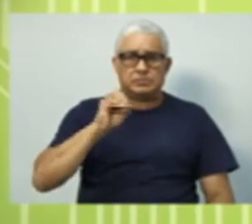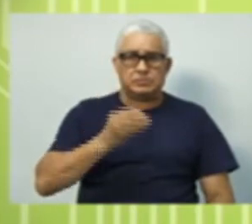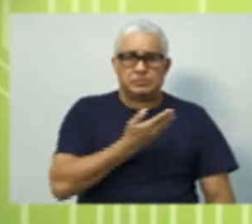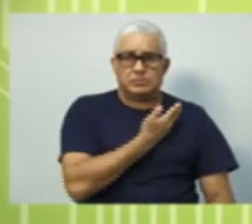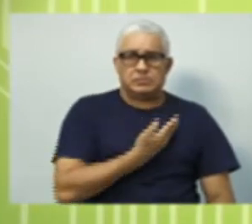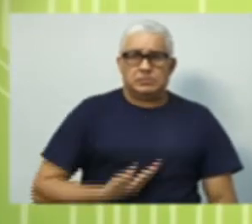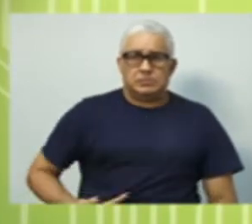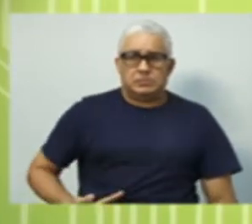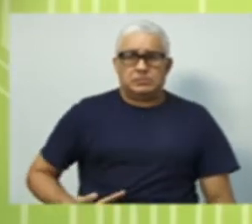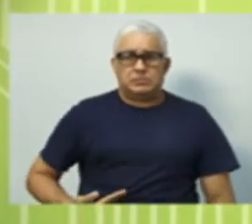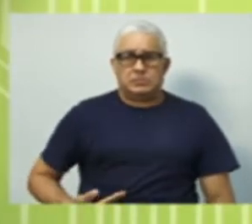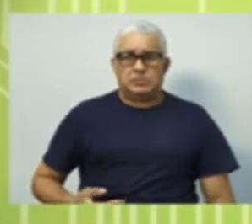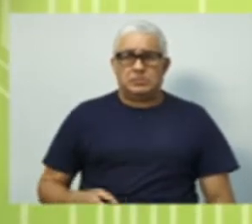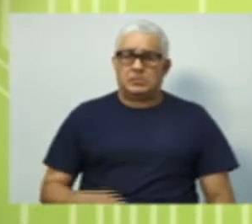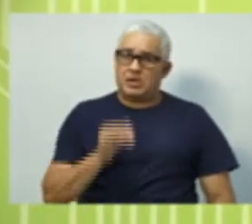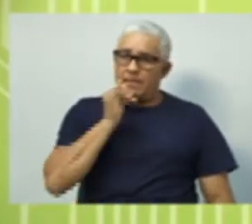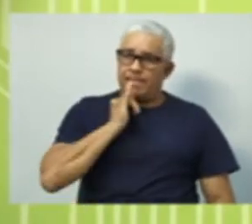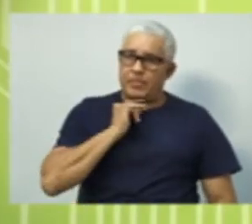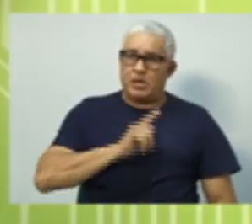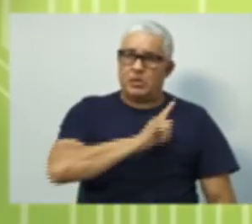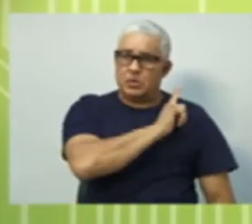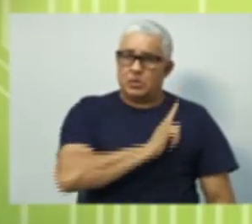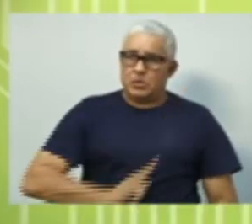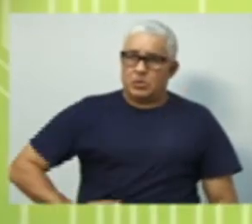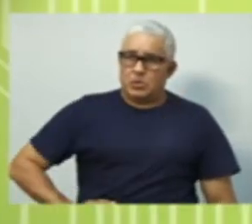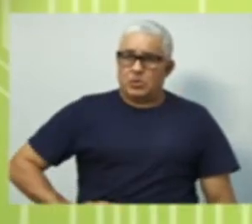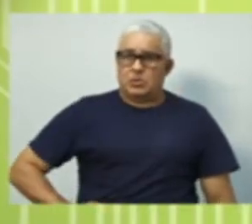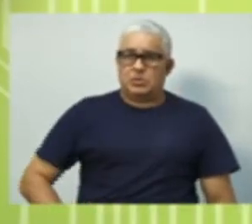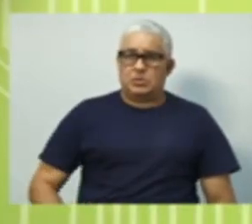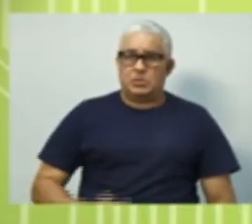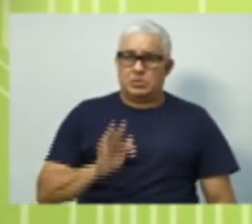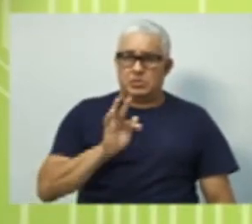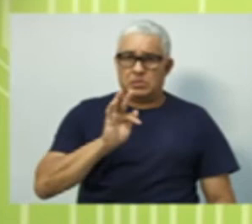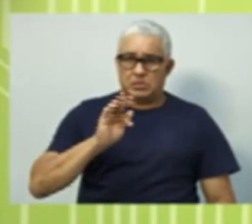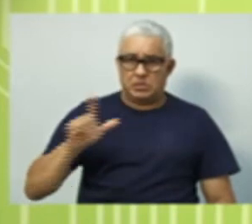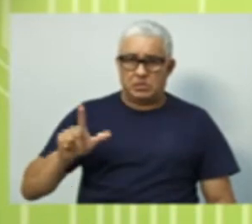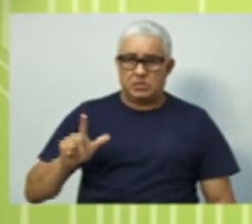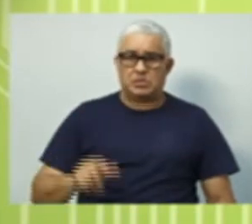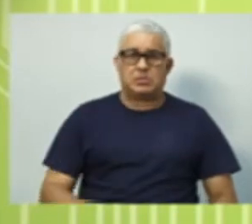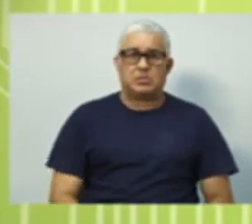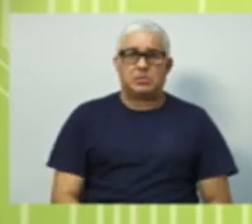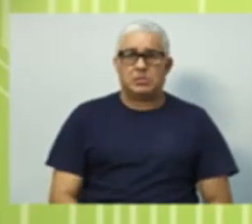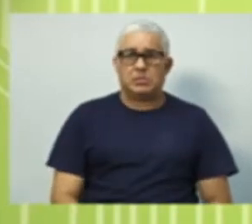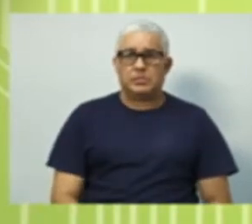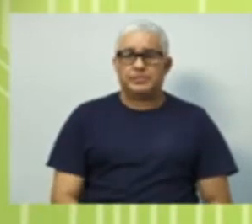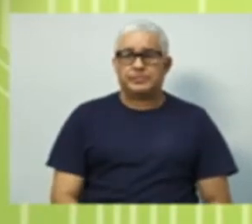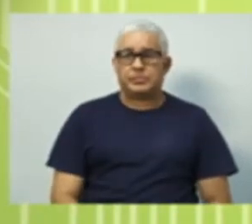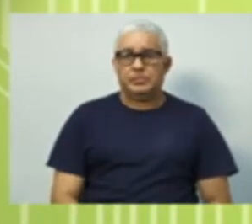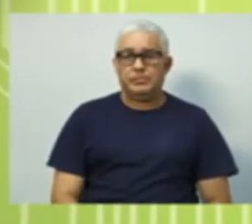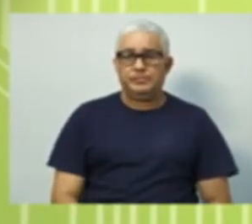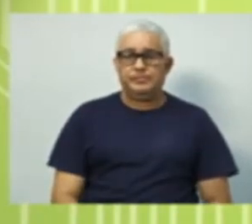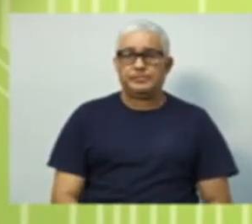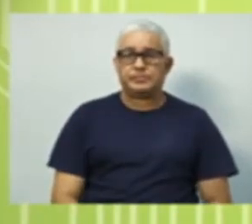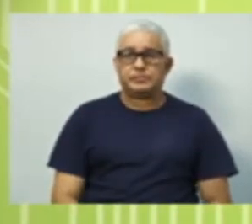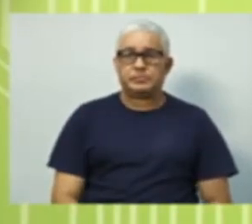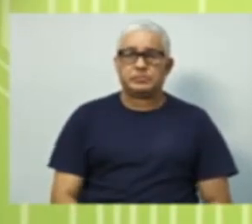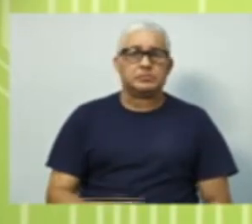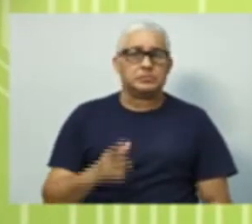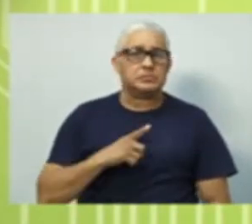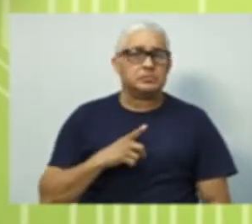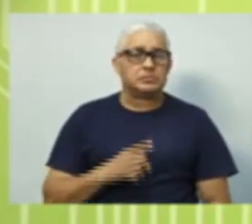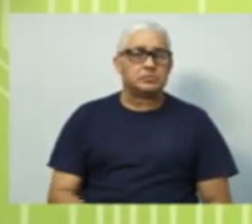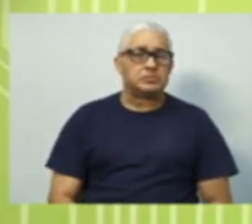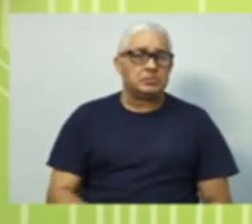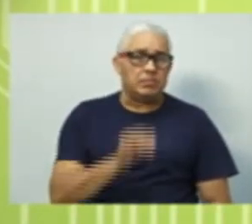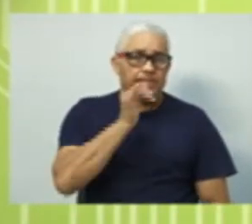completos. Porque se você não deixar de incluir isso, você vai ter o quê? Uma ideia distorcida do seu